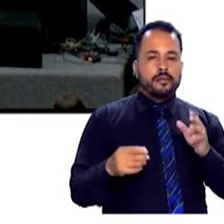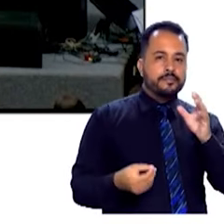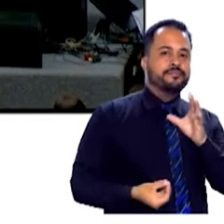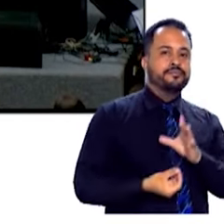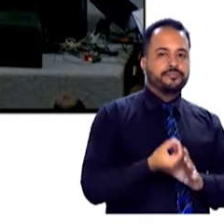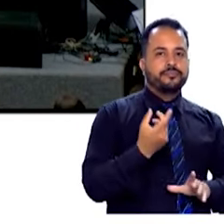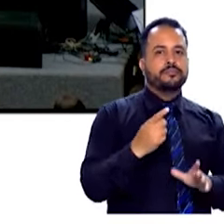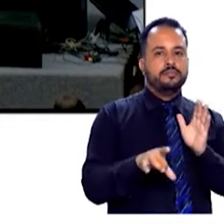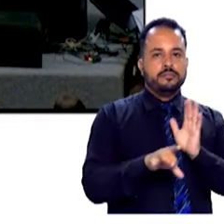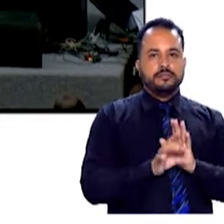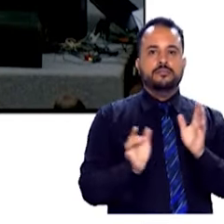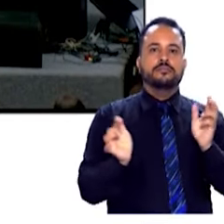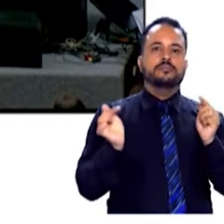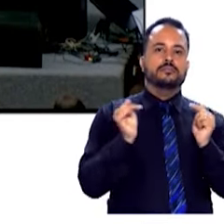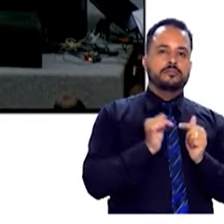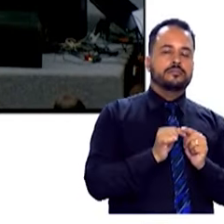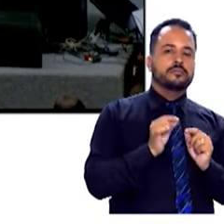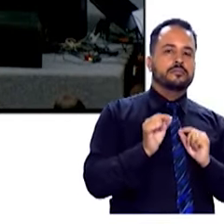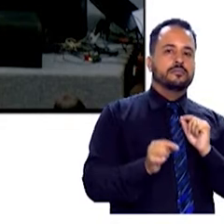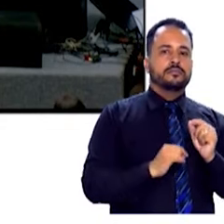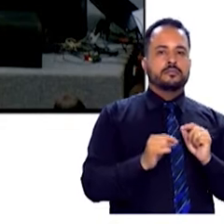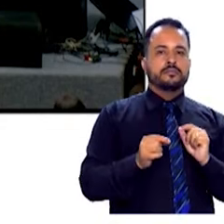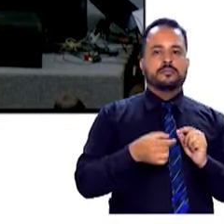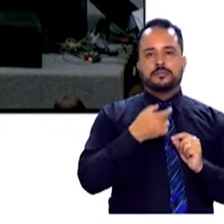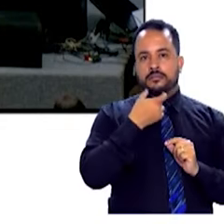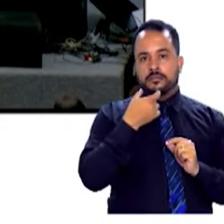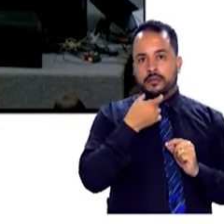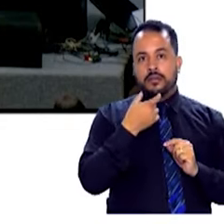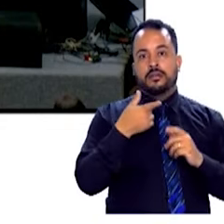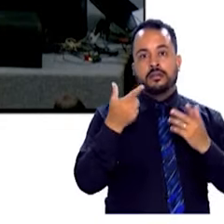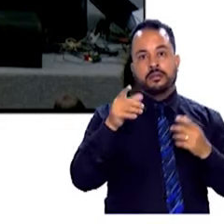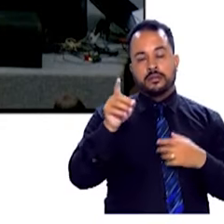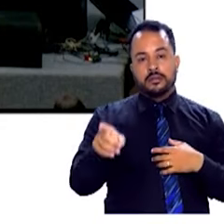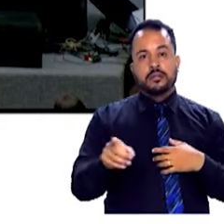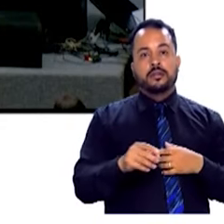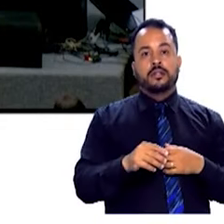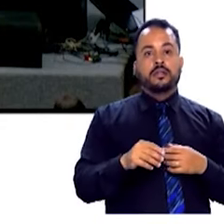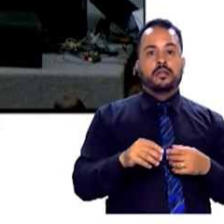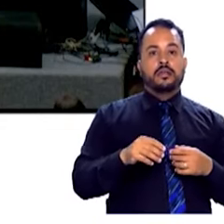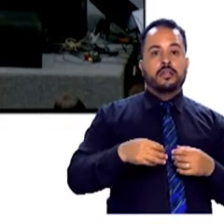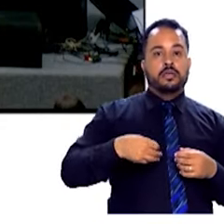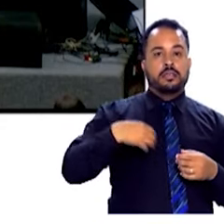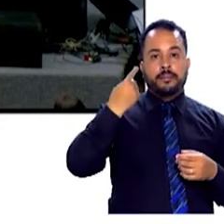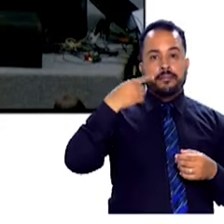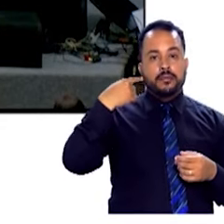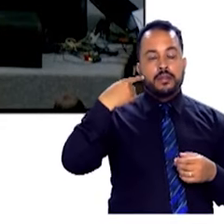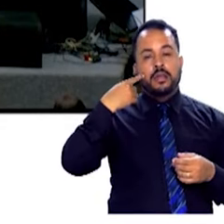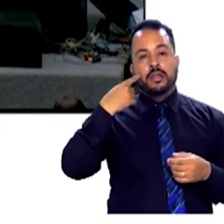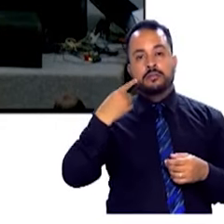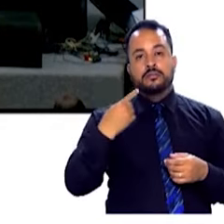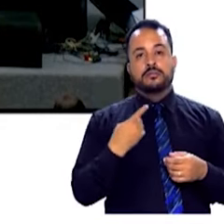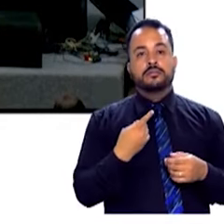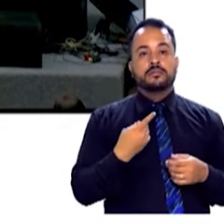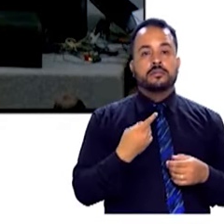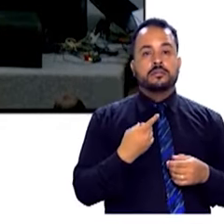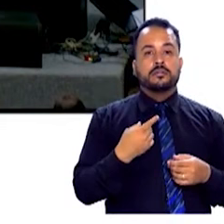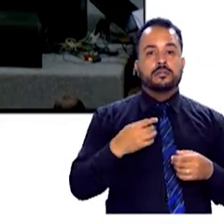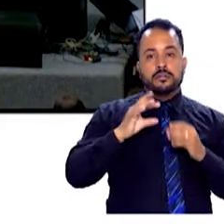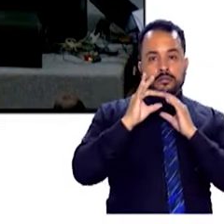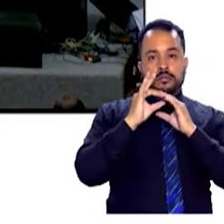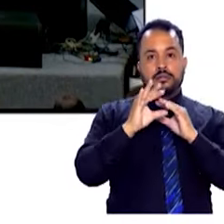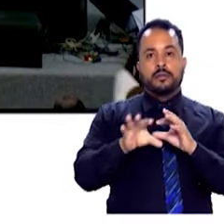são aplicáveis explicitamente à Inglaterra e de uma maneira geral os deputados escoceses e tal eles eles não não participam dessas